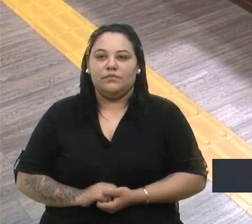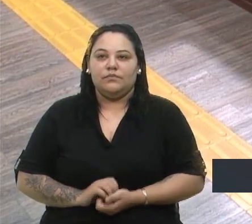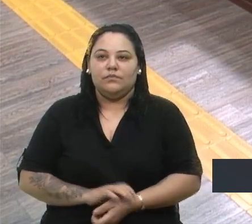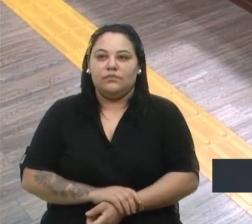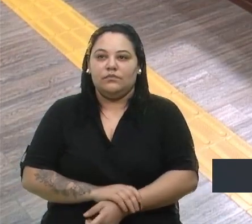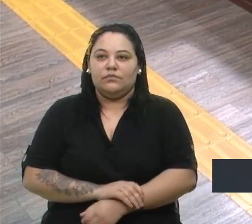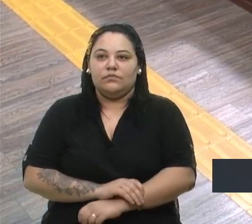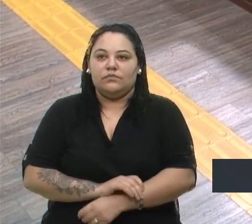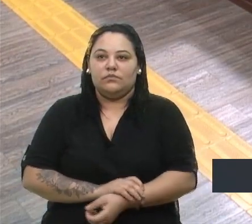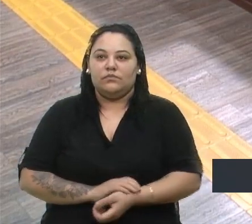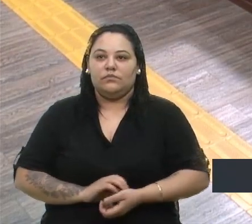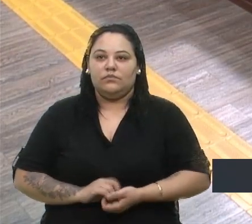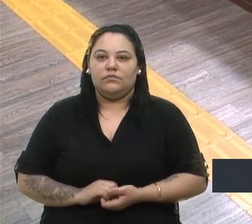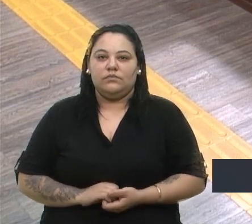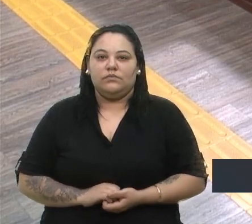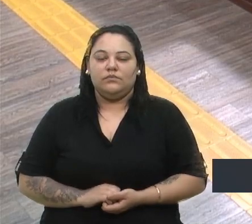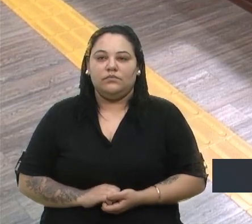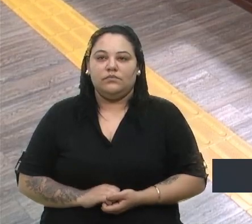Bora.